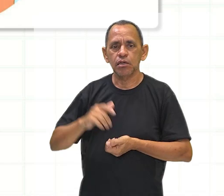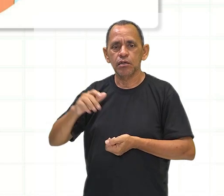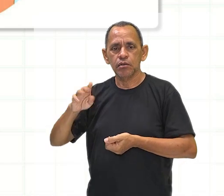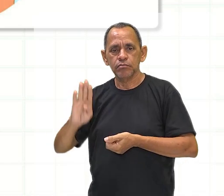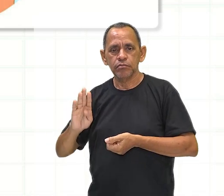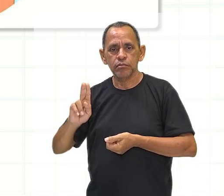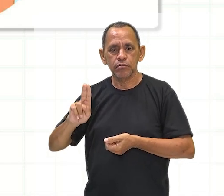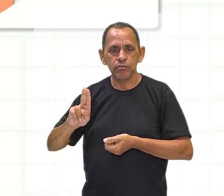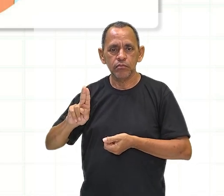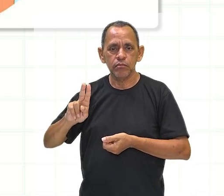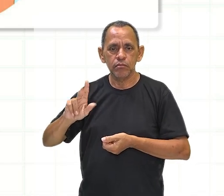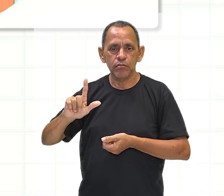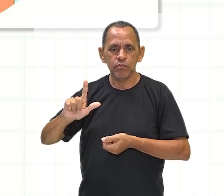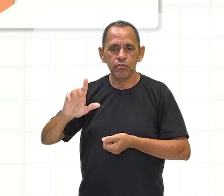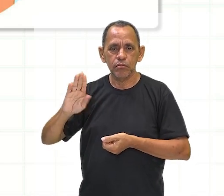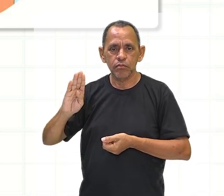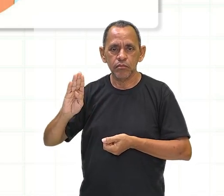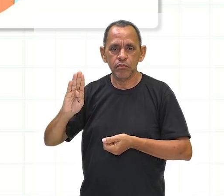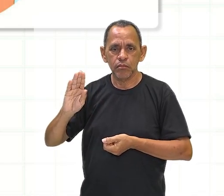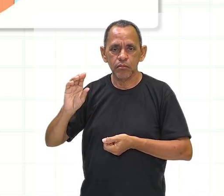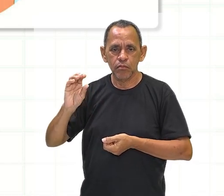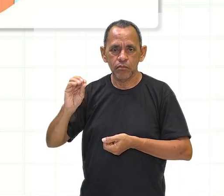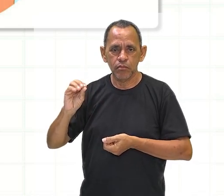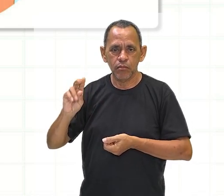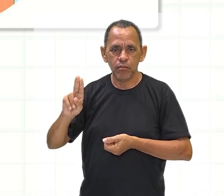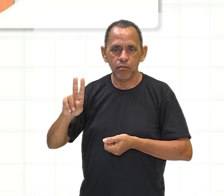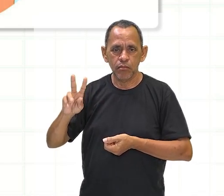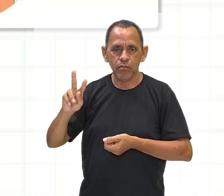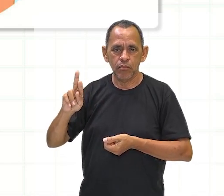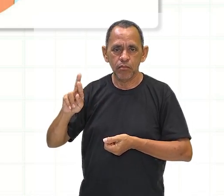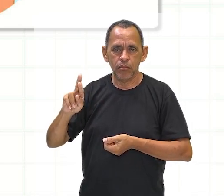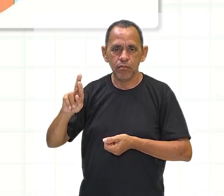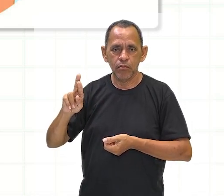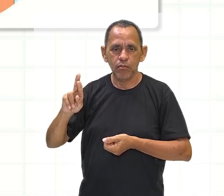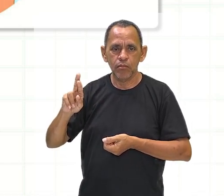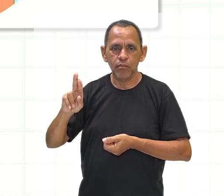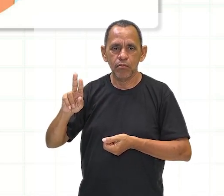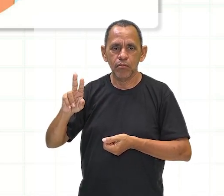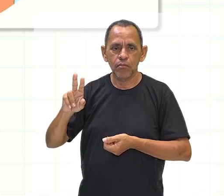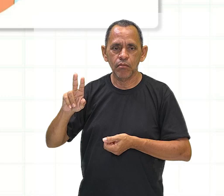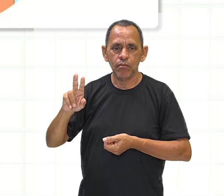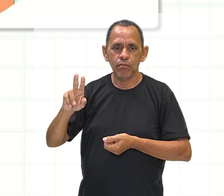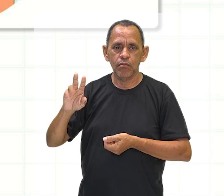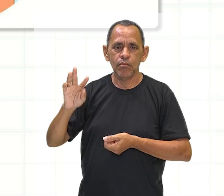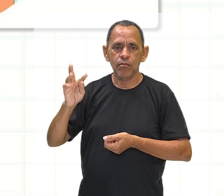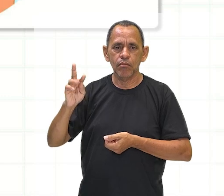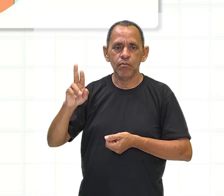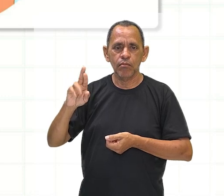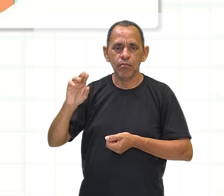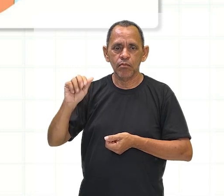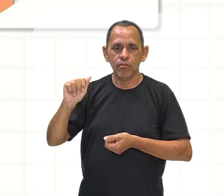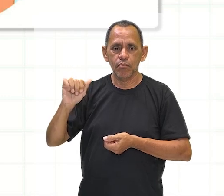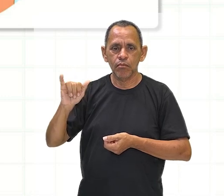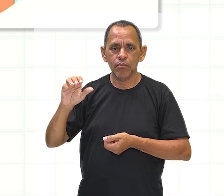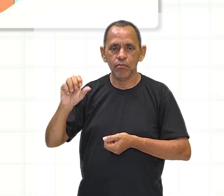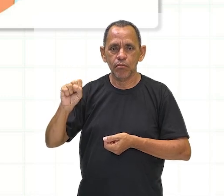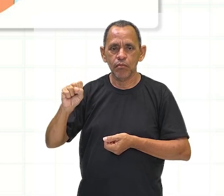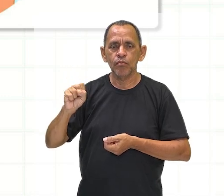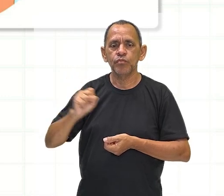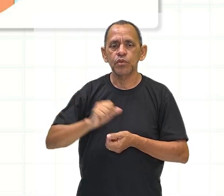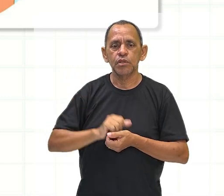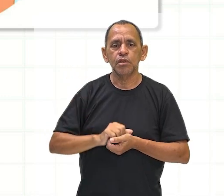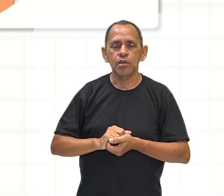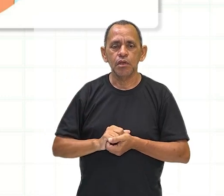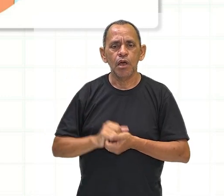da ejaculação, né? Então é justamente já para ir preparando aquele caminho ali onde o espermatozoide vai passar, né? Para que